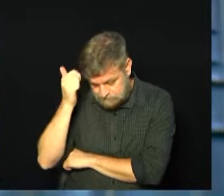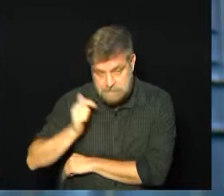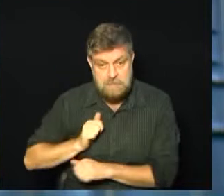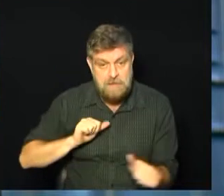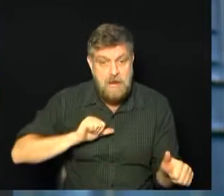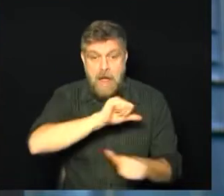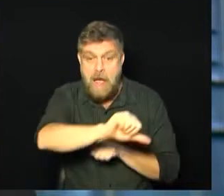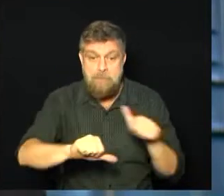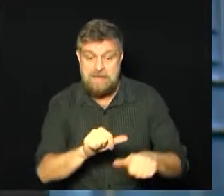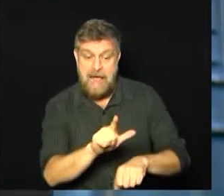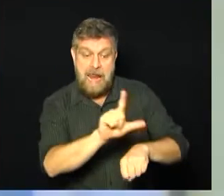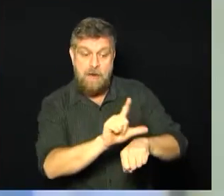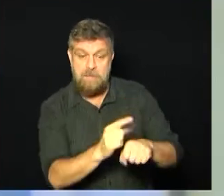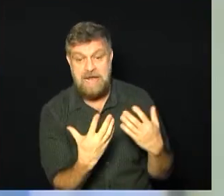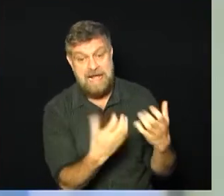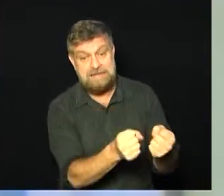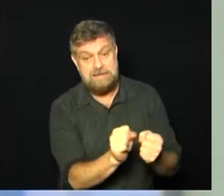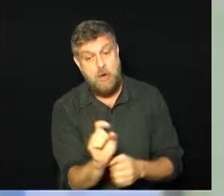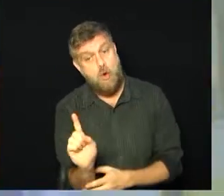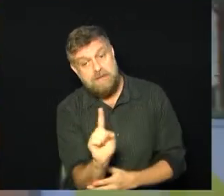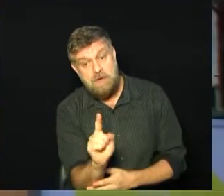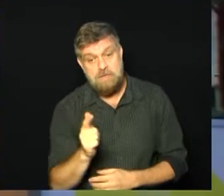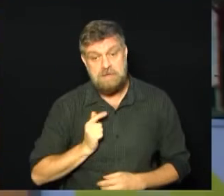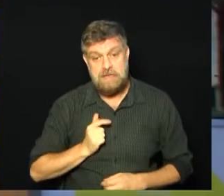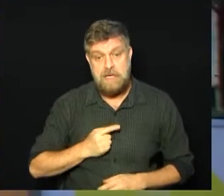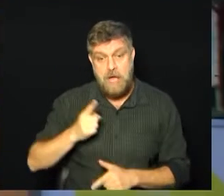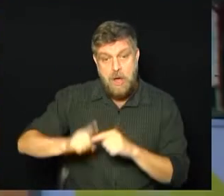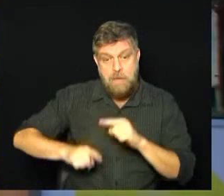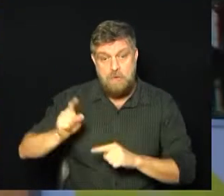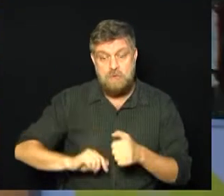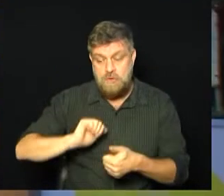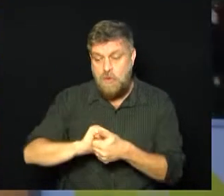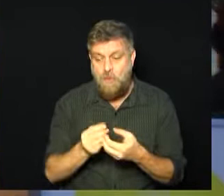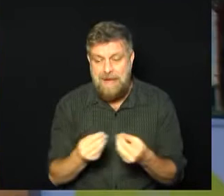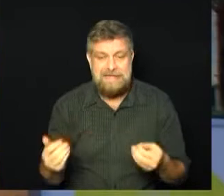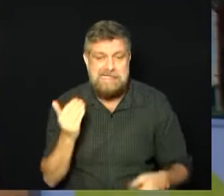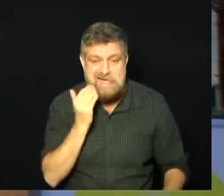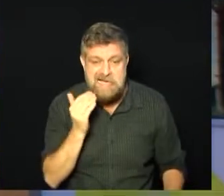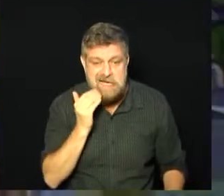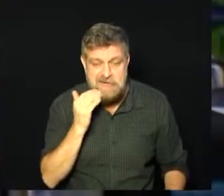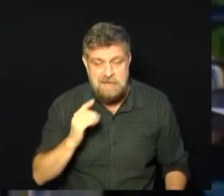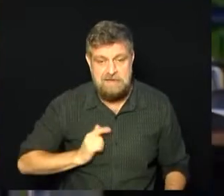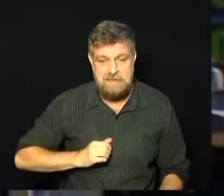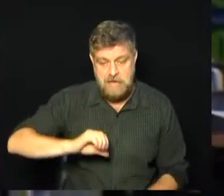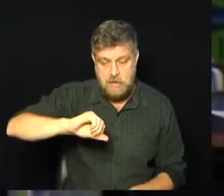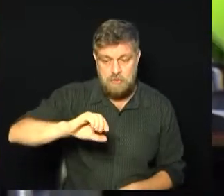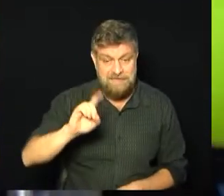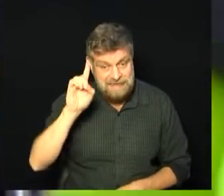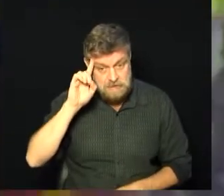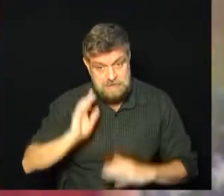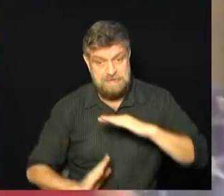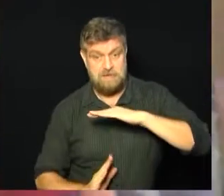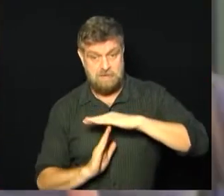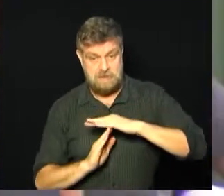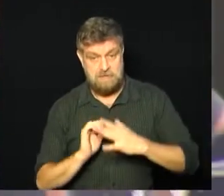uma liberalidade. Numa situação que o produto apresenta algum problema de qualidade, o consumidor terá 90 dias de garantia, mas